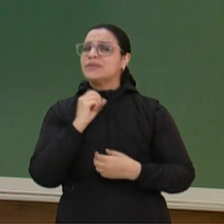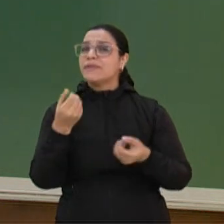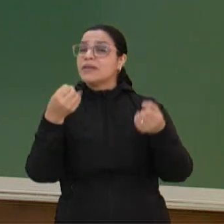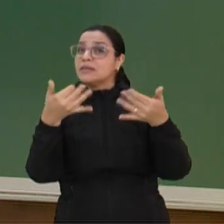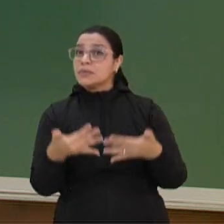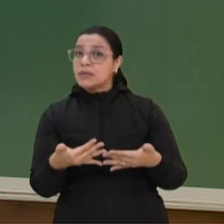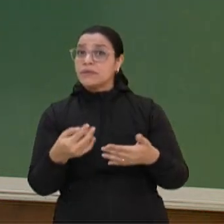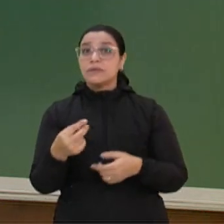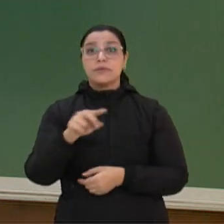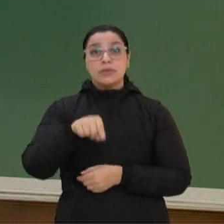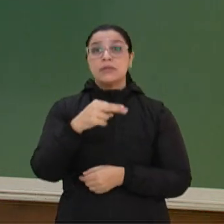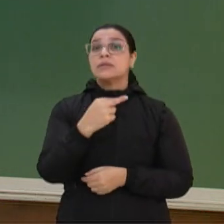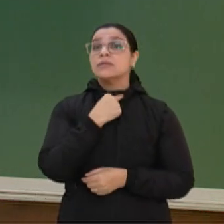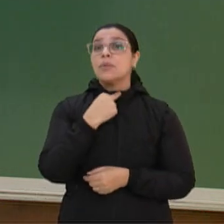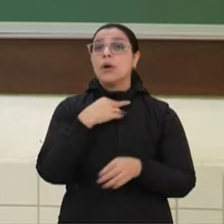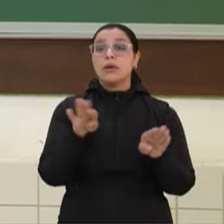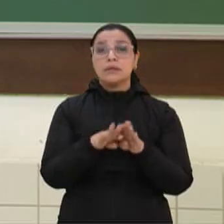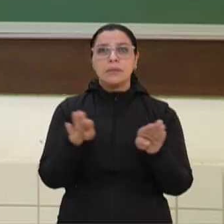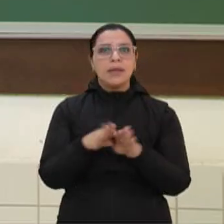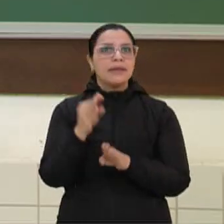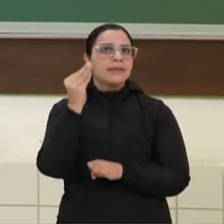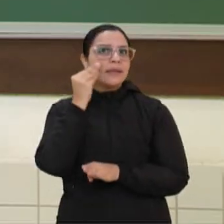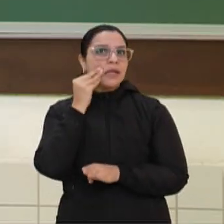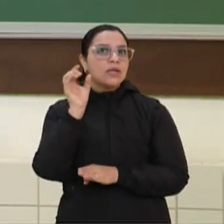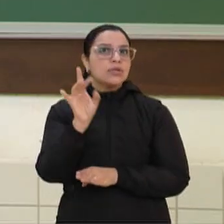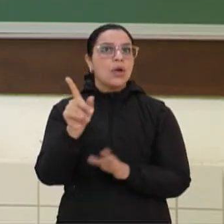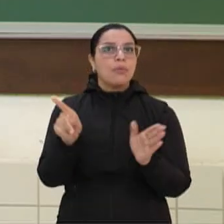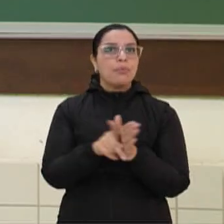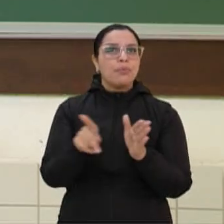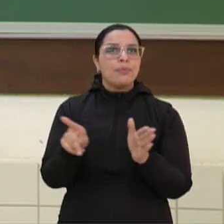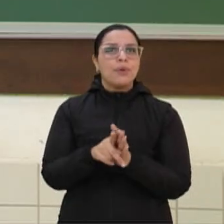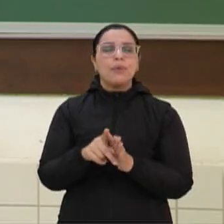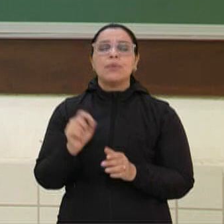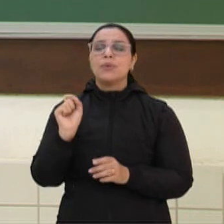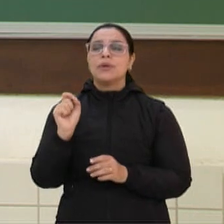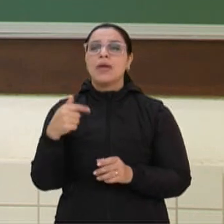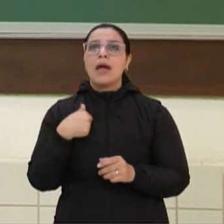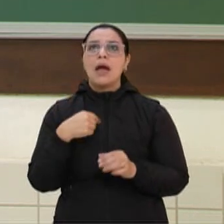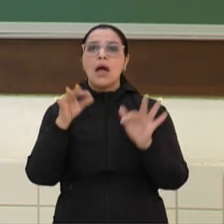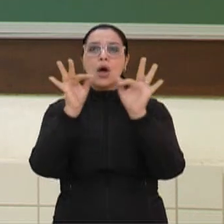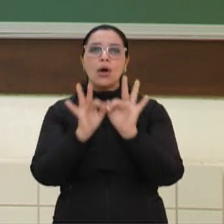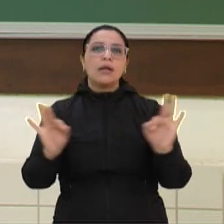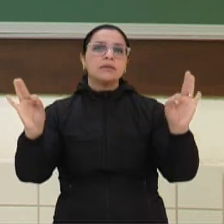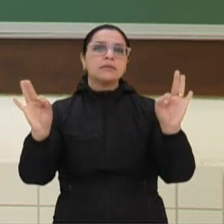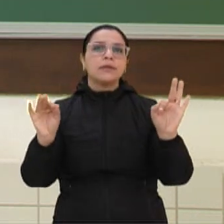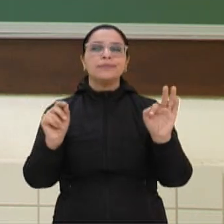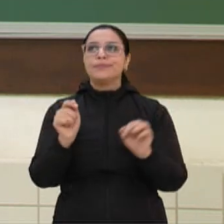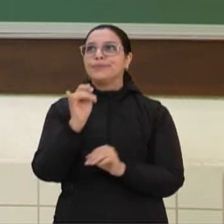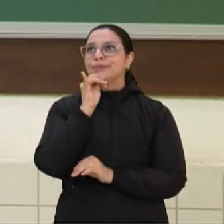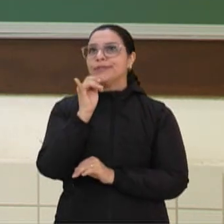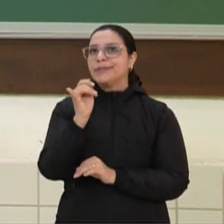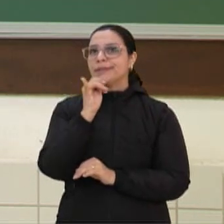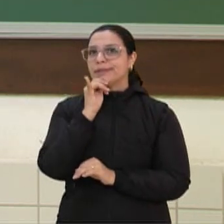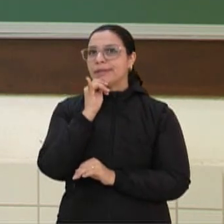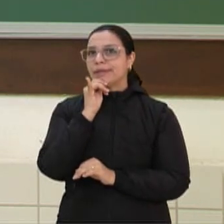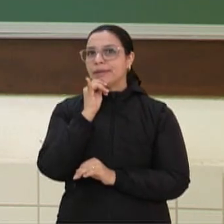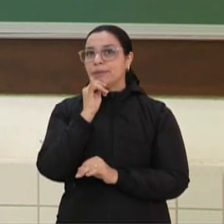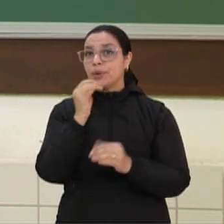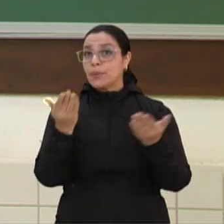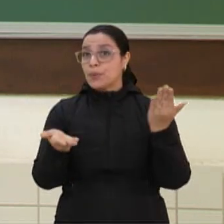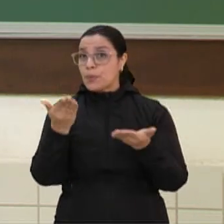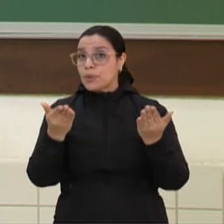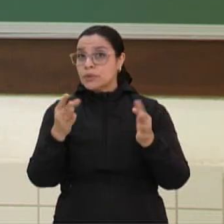não podem atentar apenas só a oração, por exemplo,